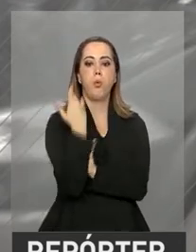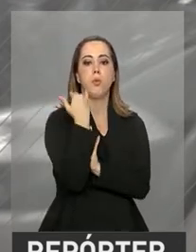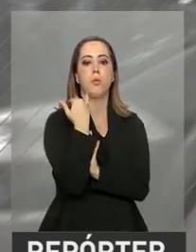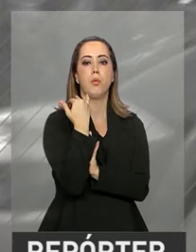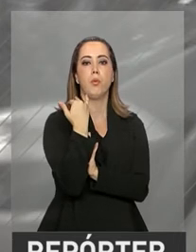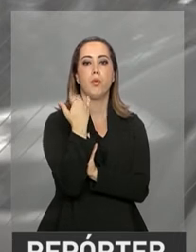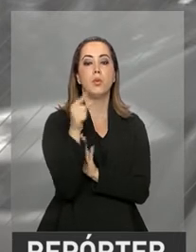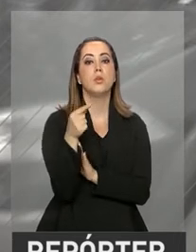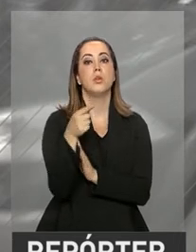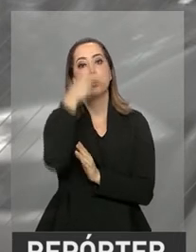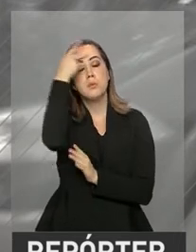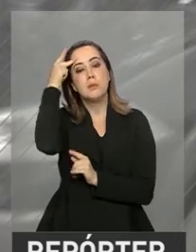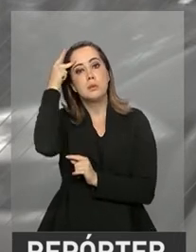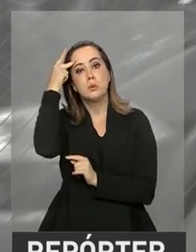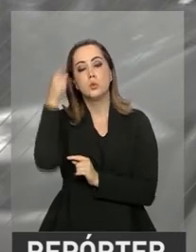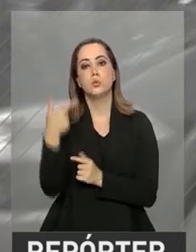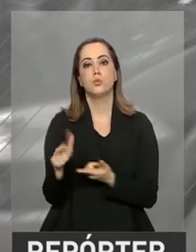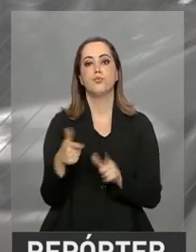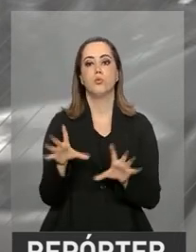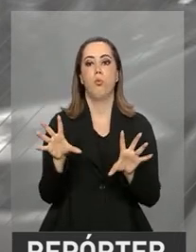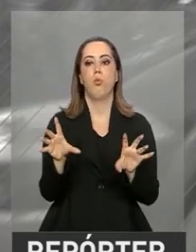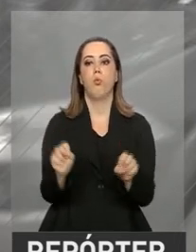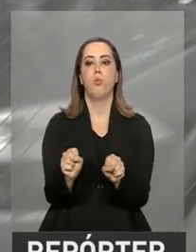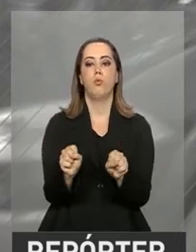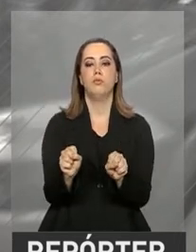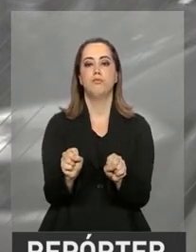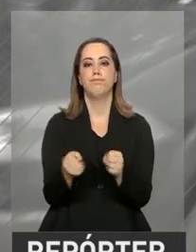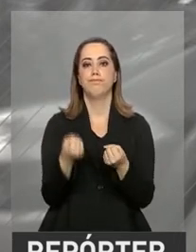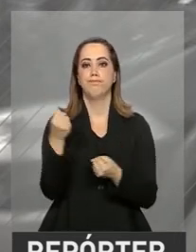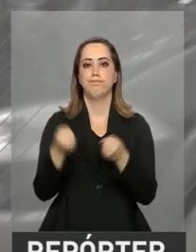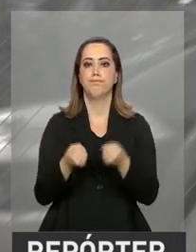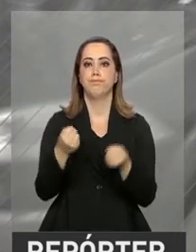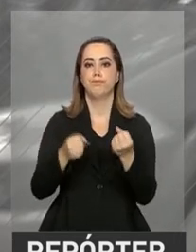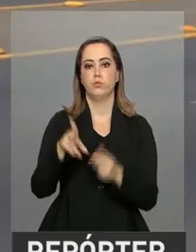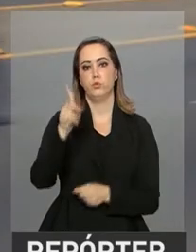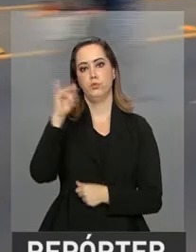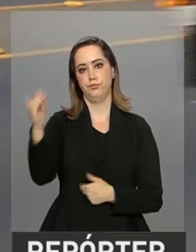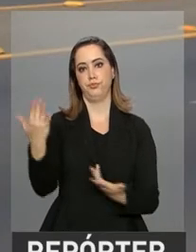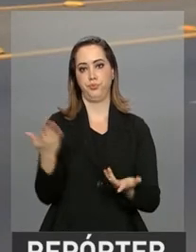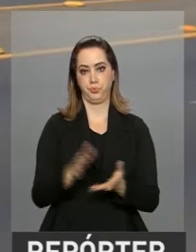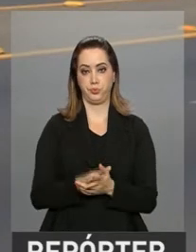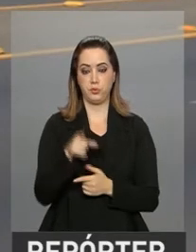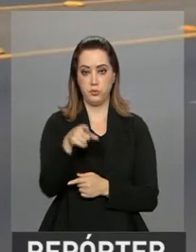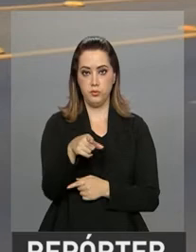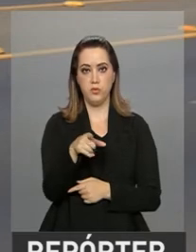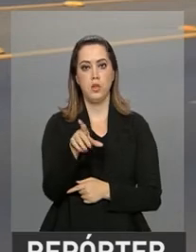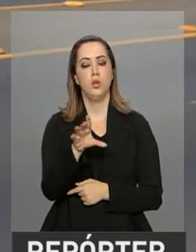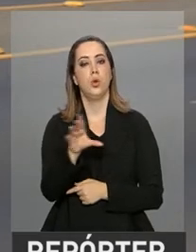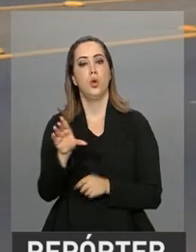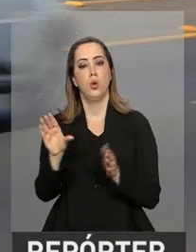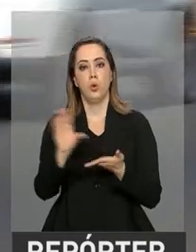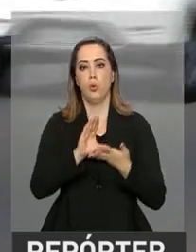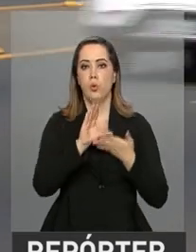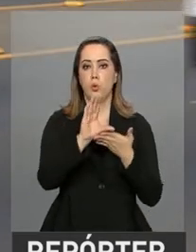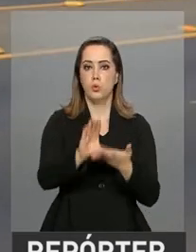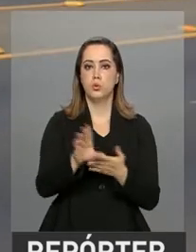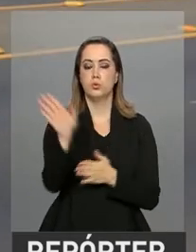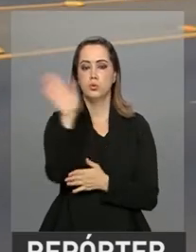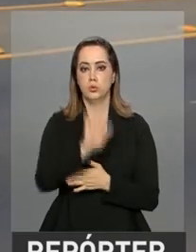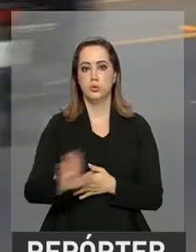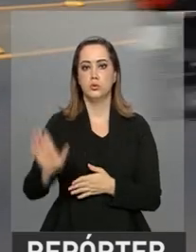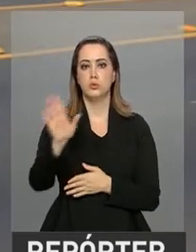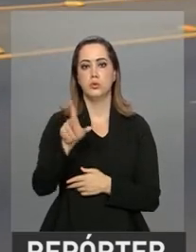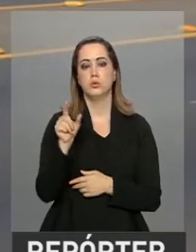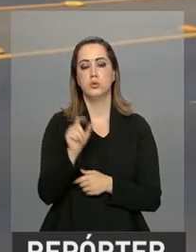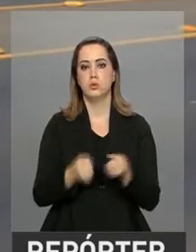flagrantes de motoristas conduzindo durante o dia com faróis apagados segundo o conselho nacional de trânsito conatran